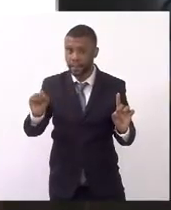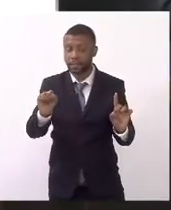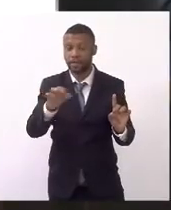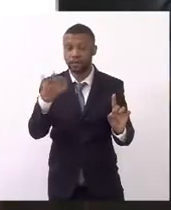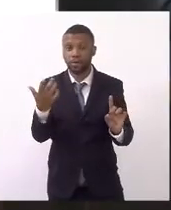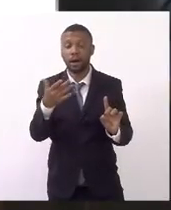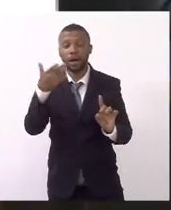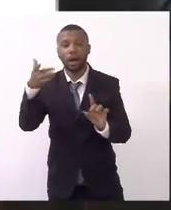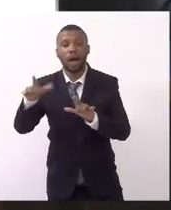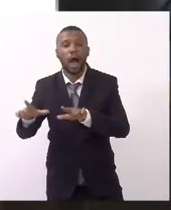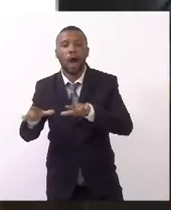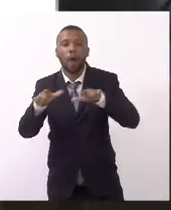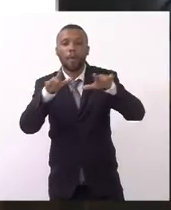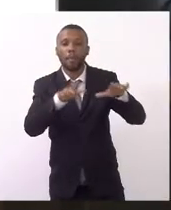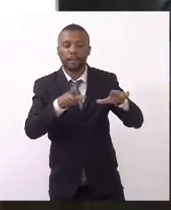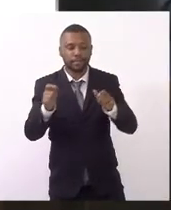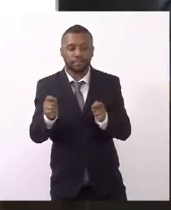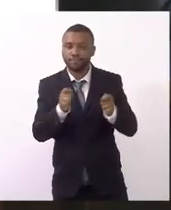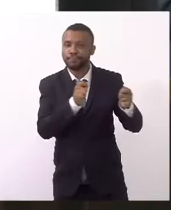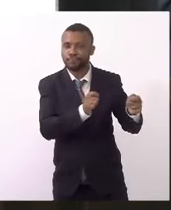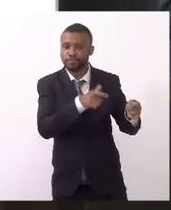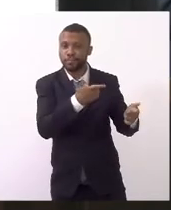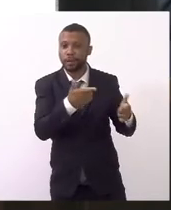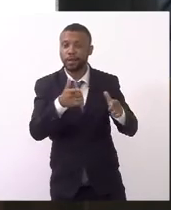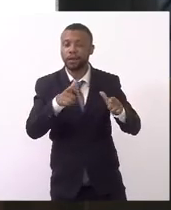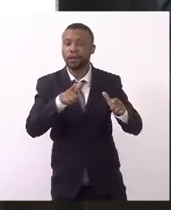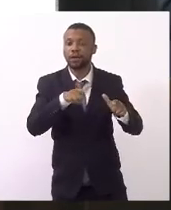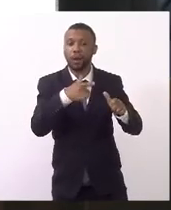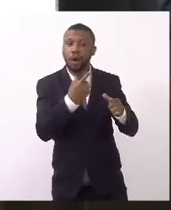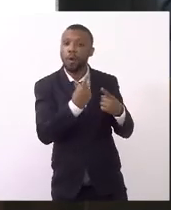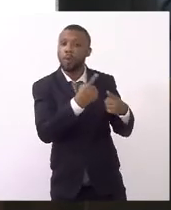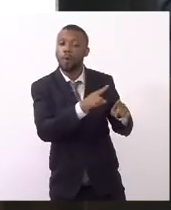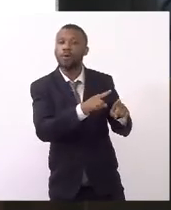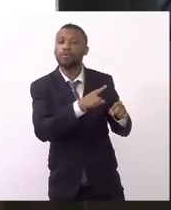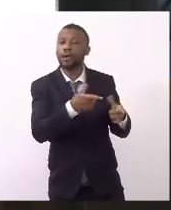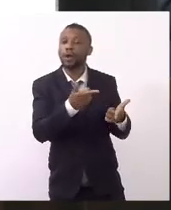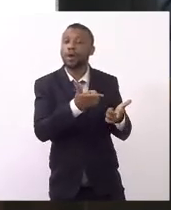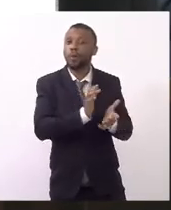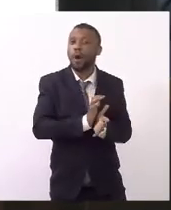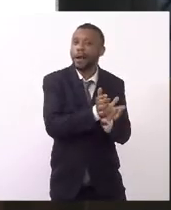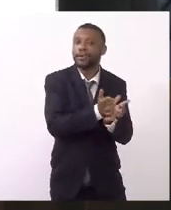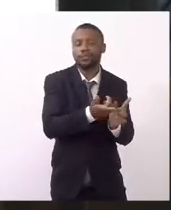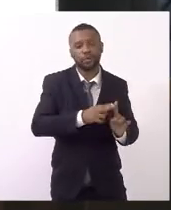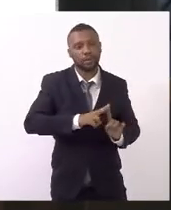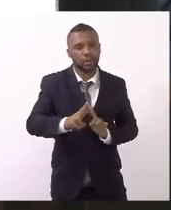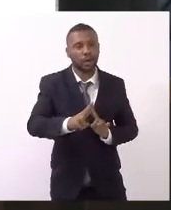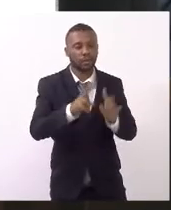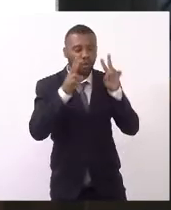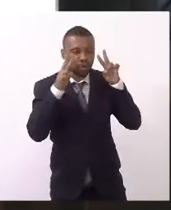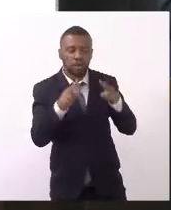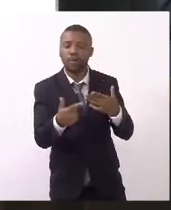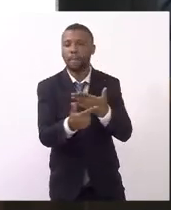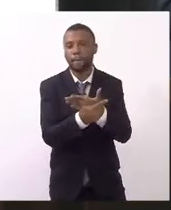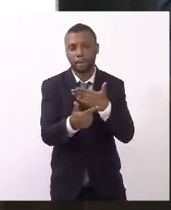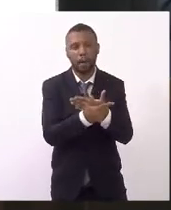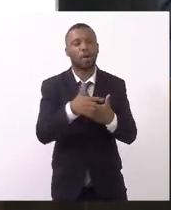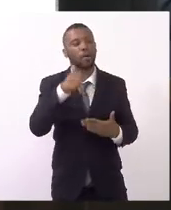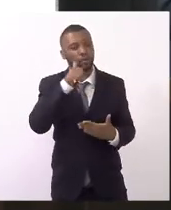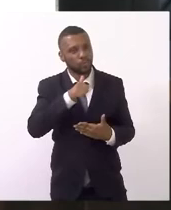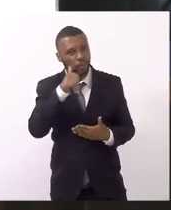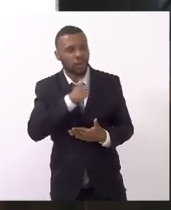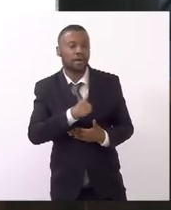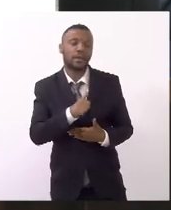Beata de Iemanjá contra o racismo religioso reconhecendo o seu papel feminino na luta contra o racismo